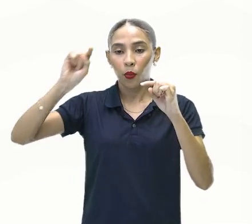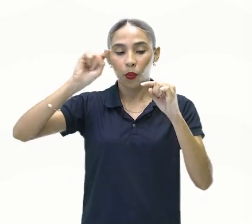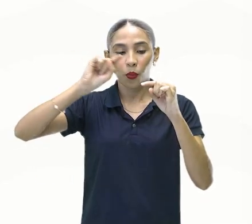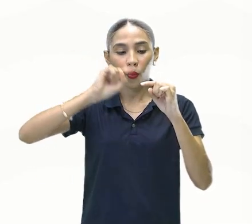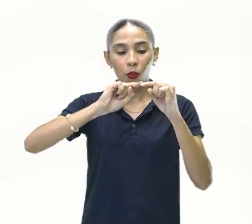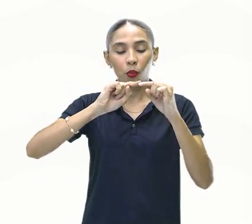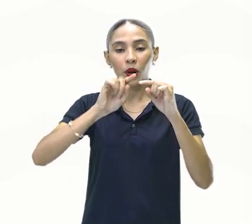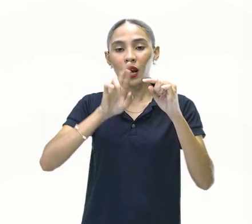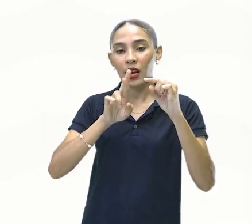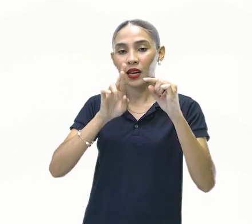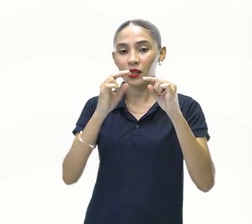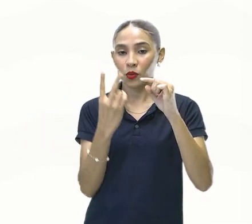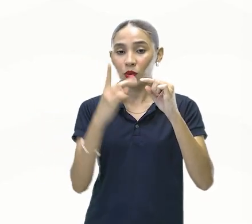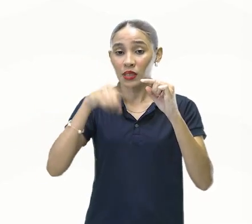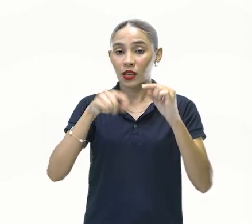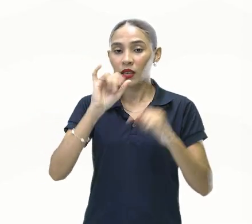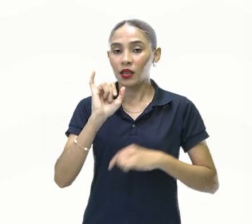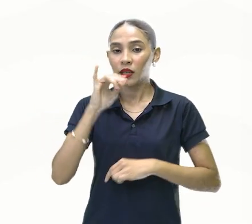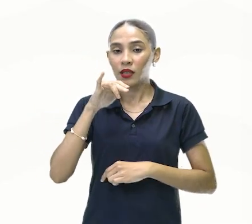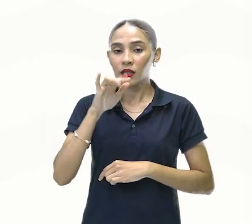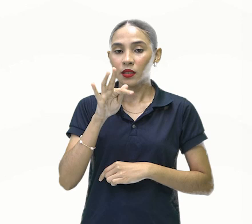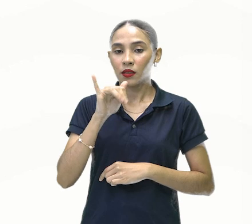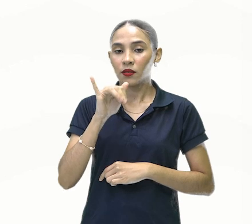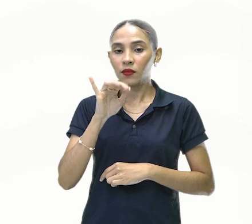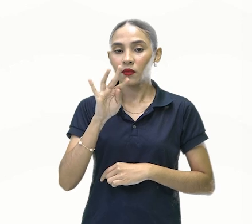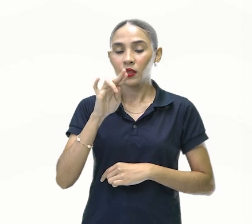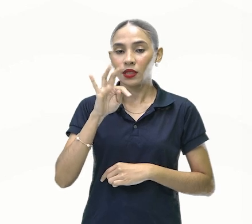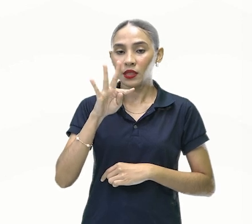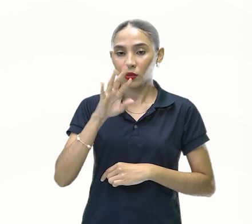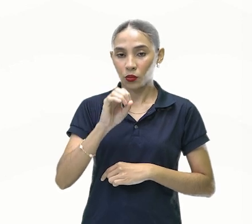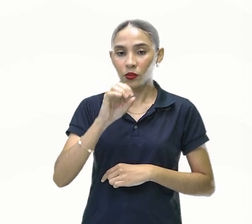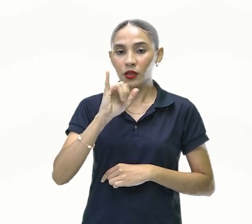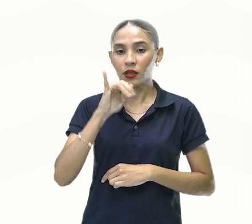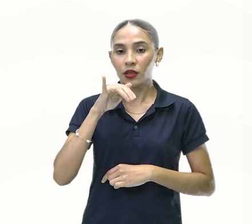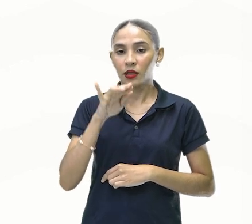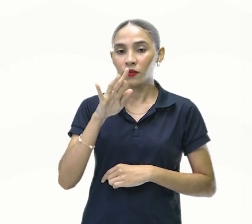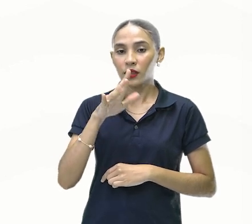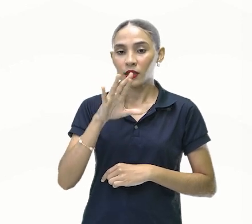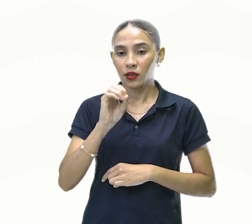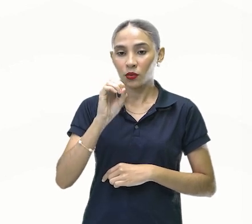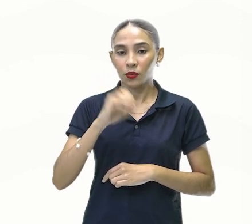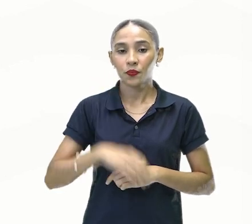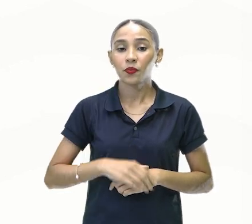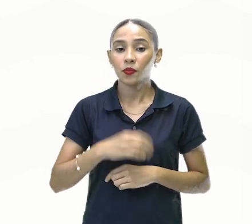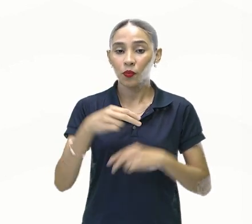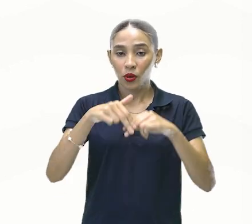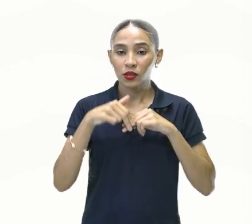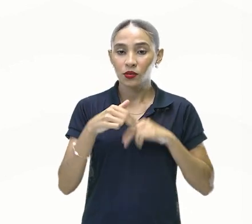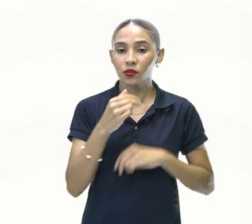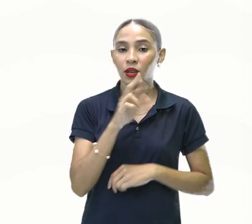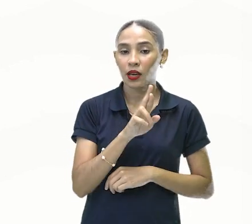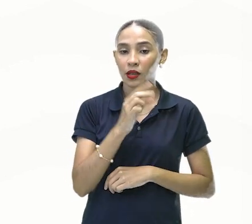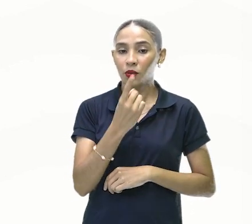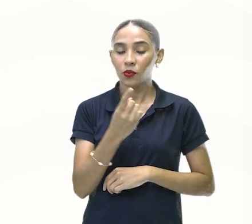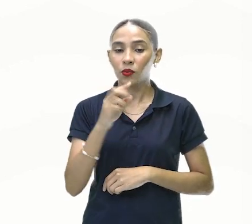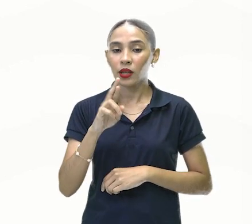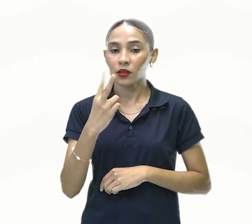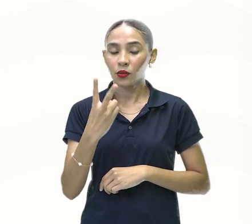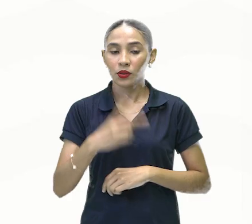circunferência, né? Esse R2 aí é como se fosse o infinito, né? Então a gente tem os R1 e o R1 e o R2